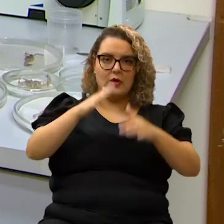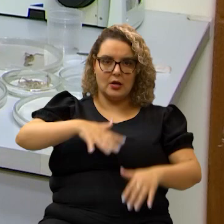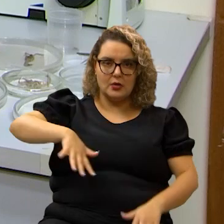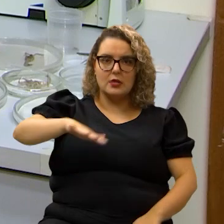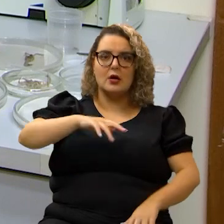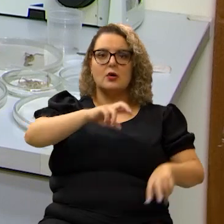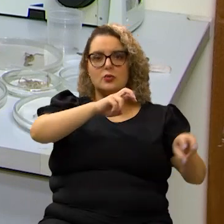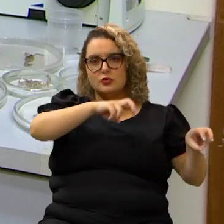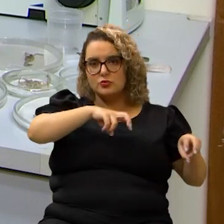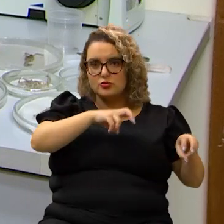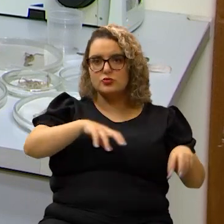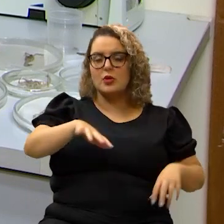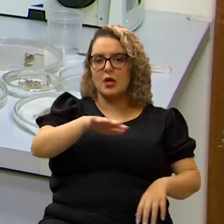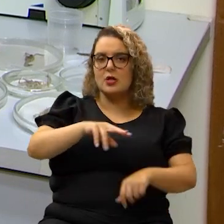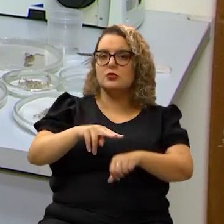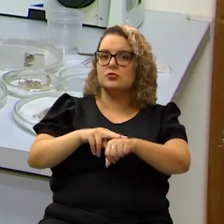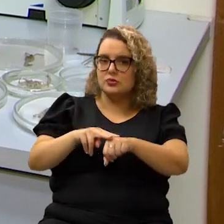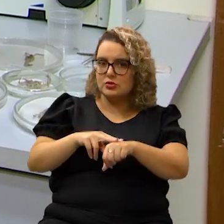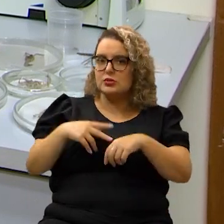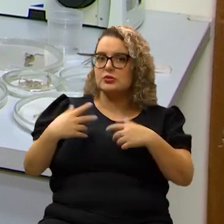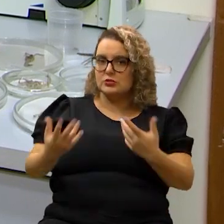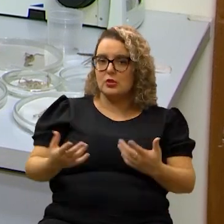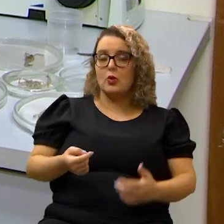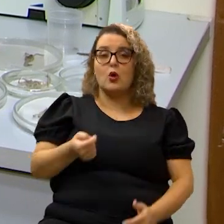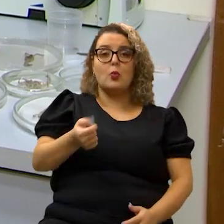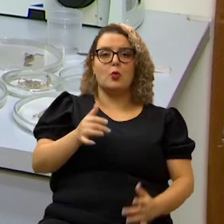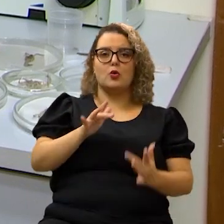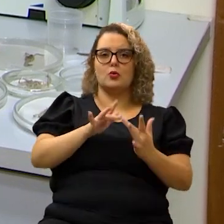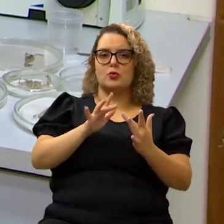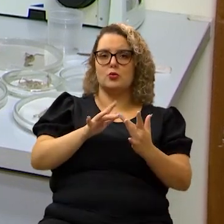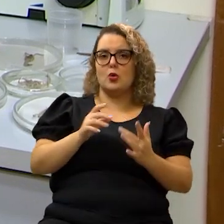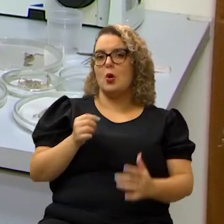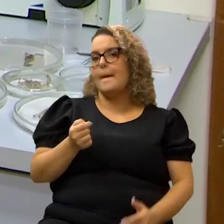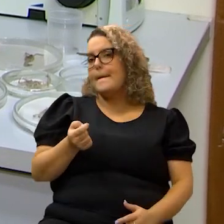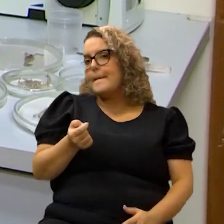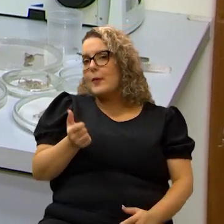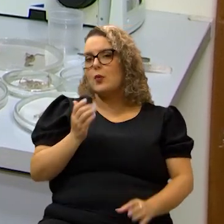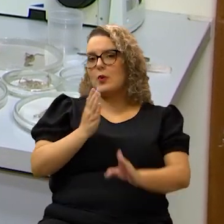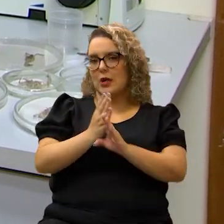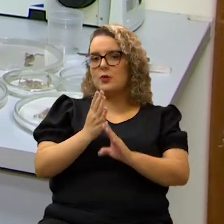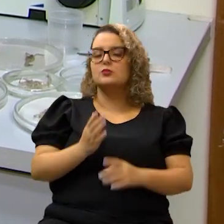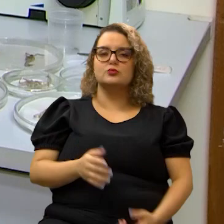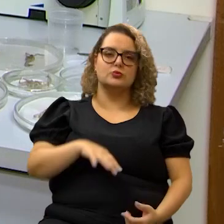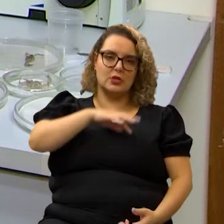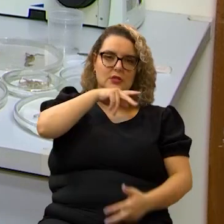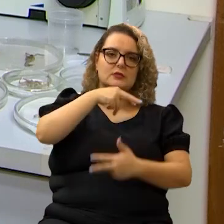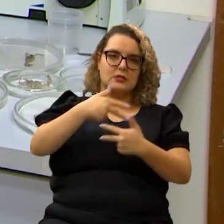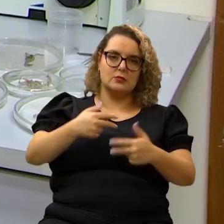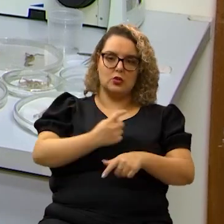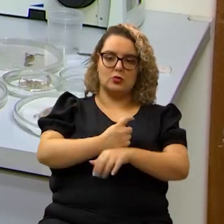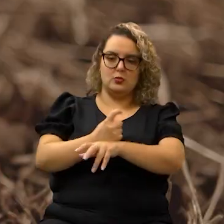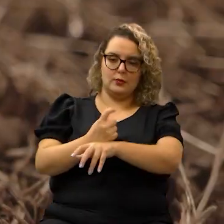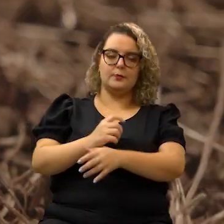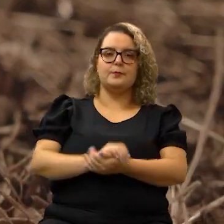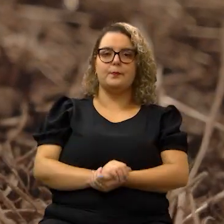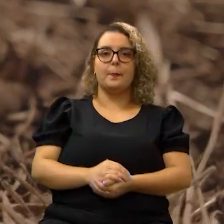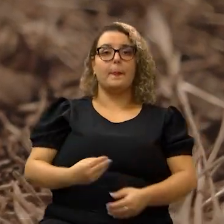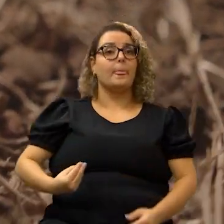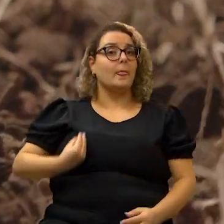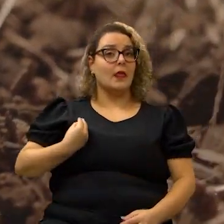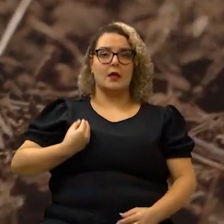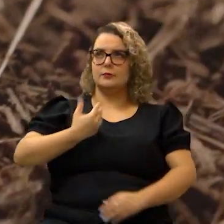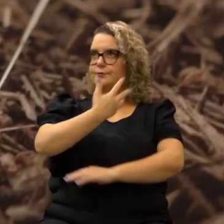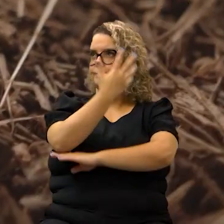focados em áreas rurais, áreas verdes, né? Então a gente tem pouco contato e pouco encontro desses animais, desses escorpiões. Já viviam